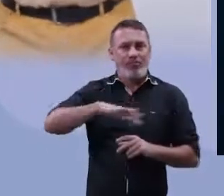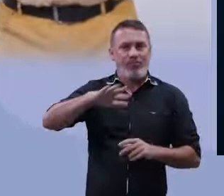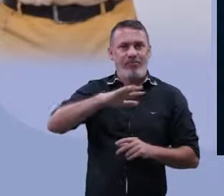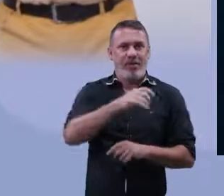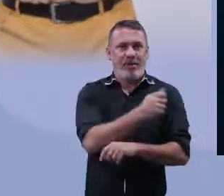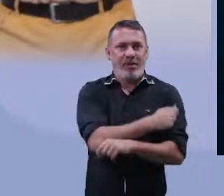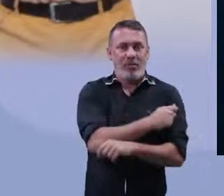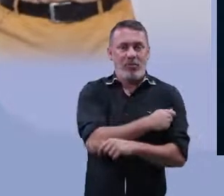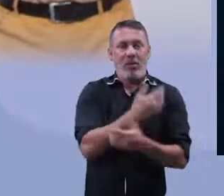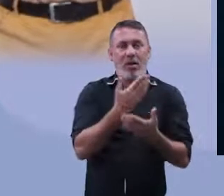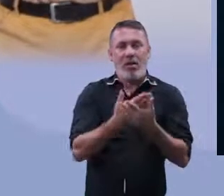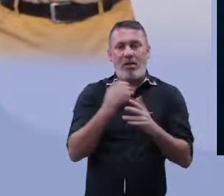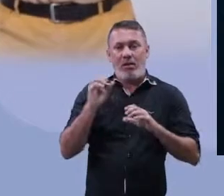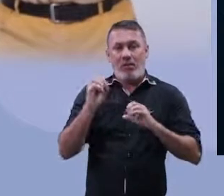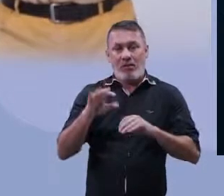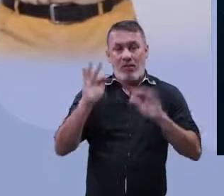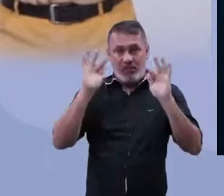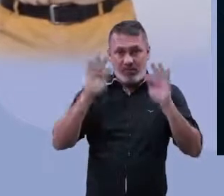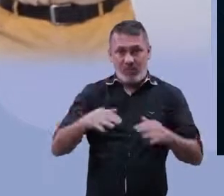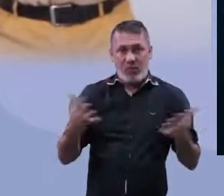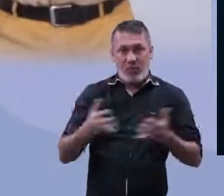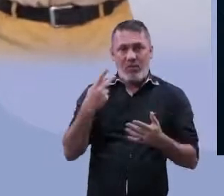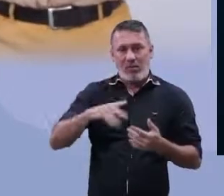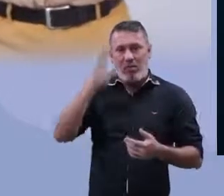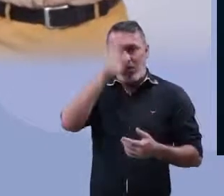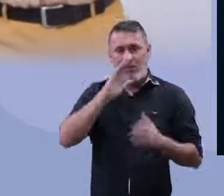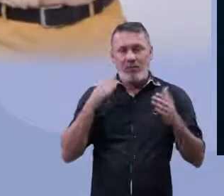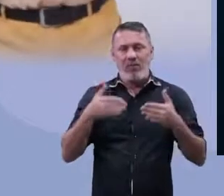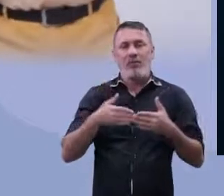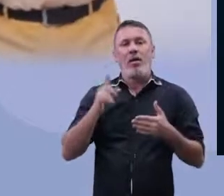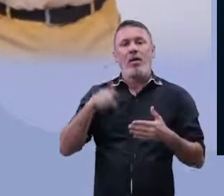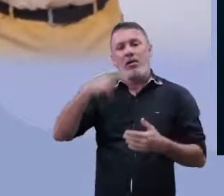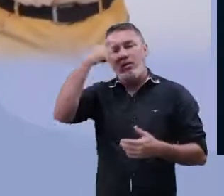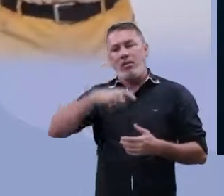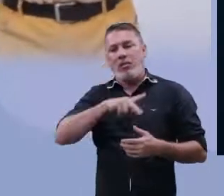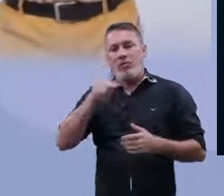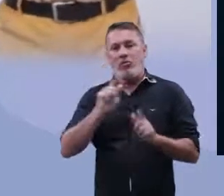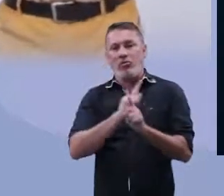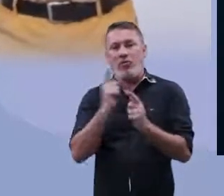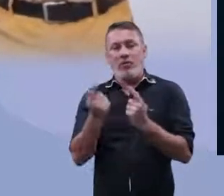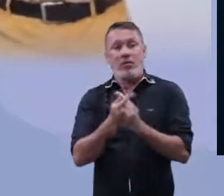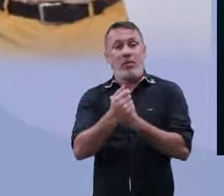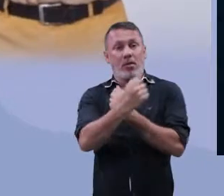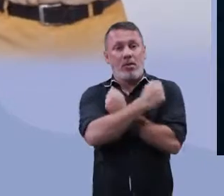foi a nossa aula sobre matriz energética brasileira do professor Paulo Zuccolotto.